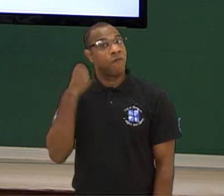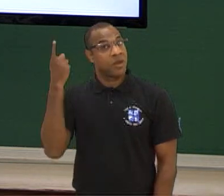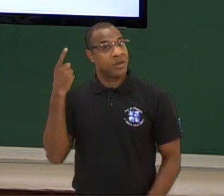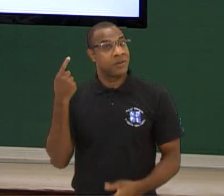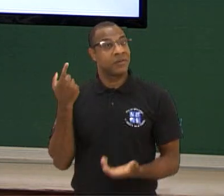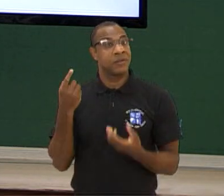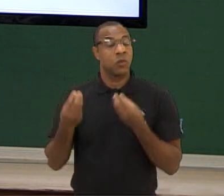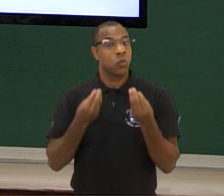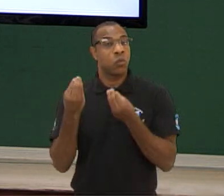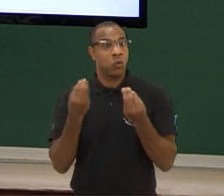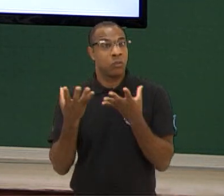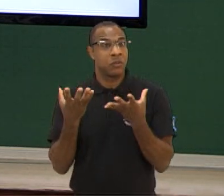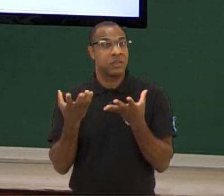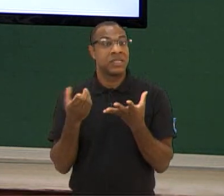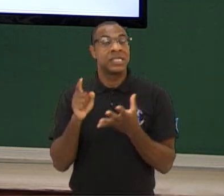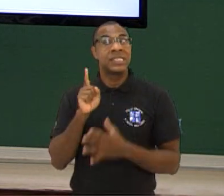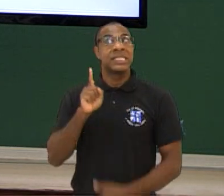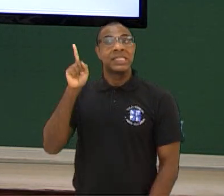essa